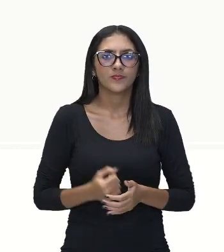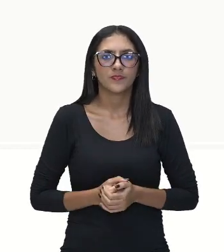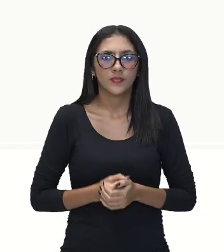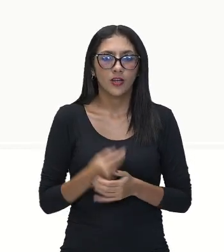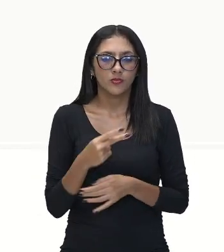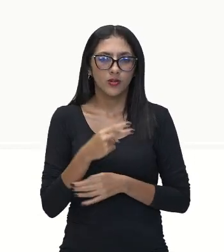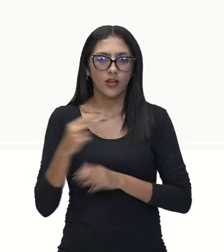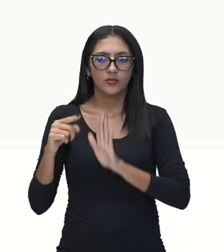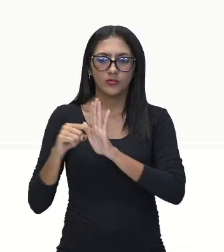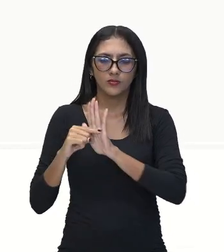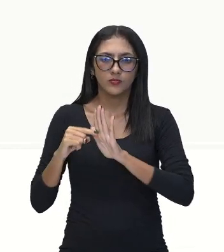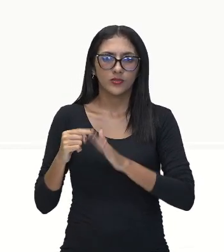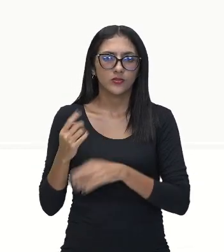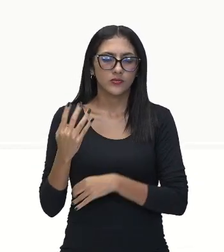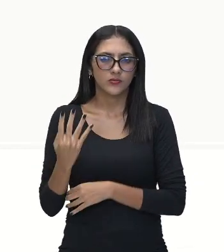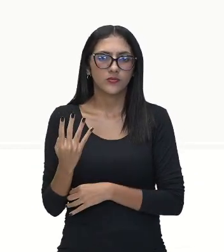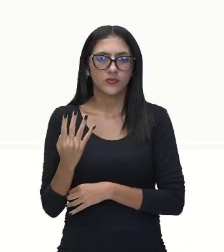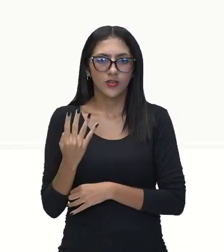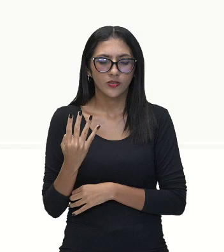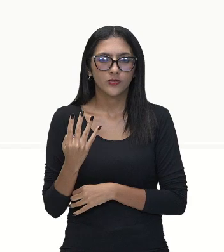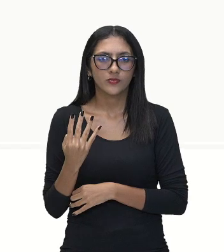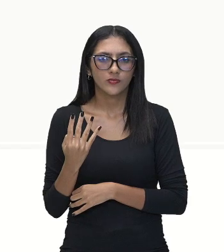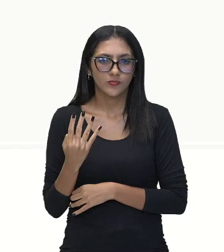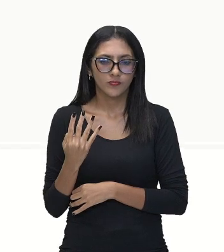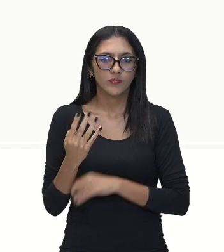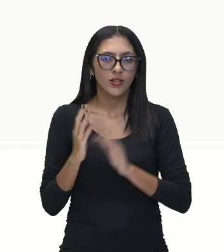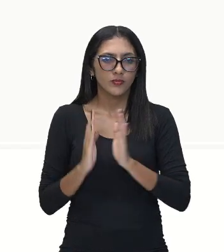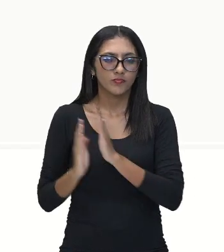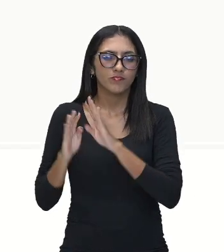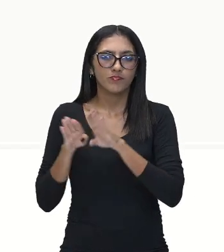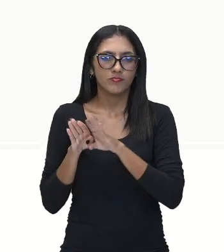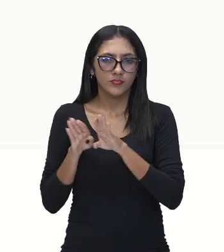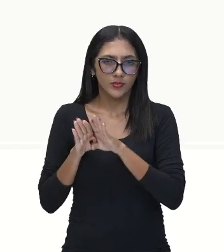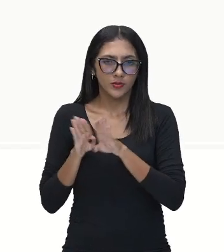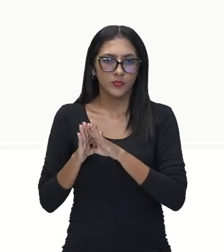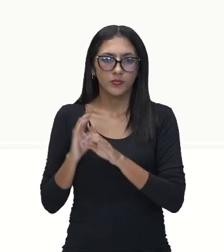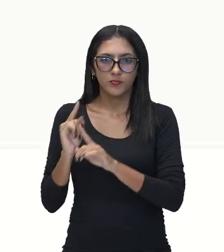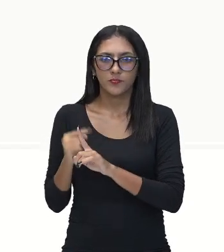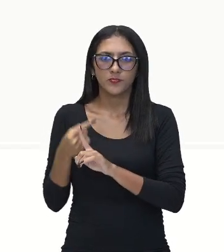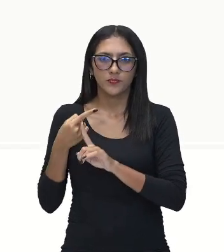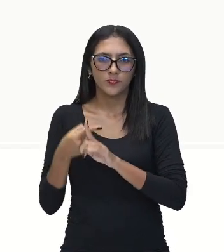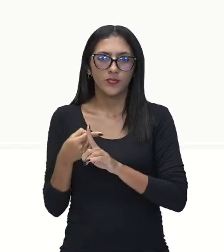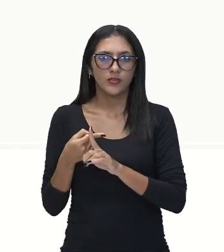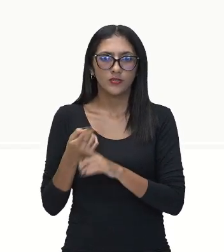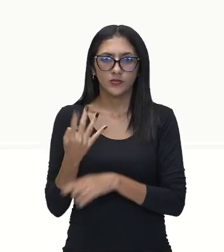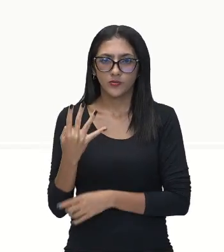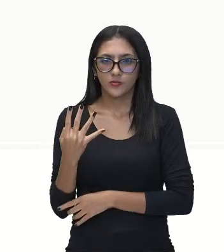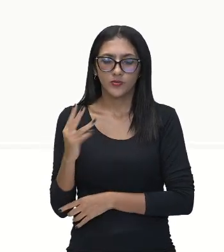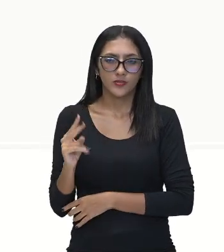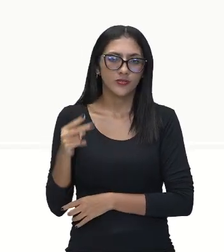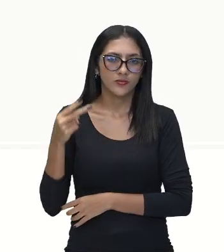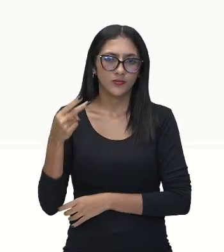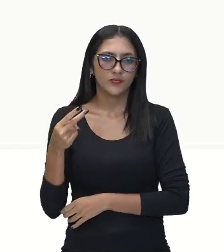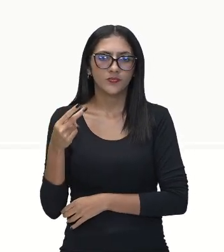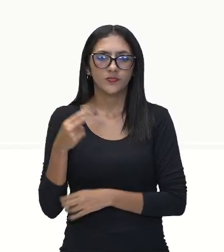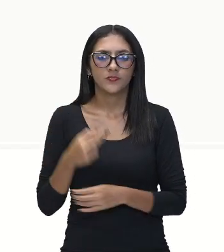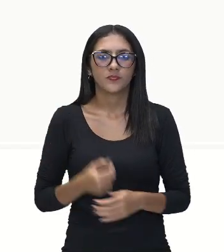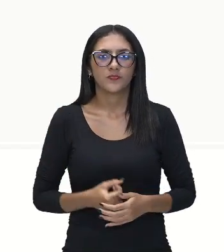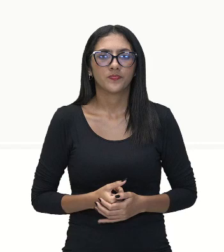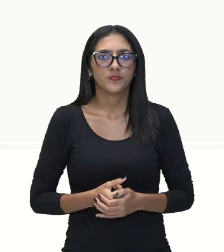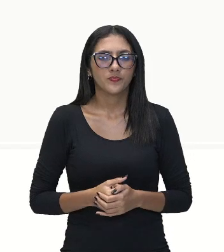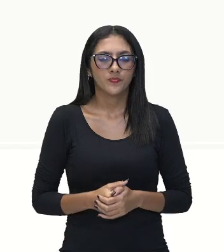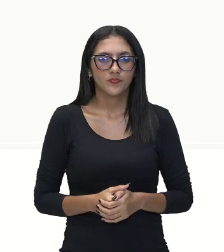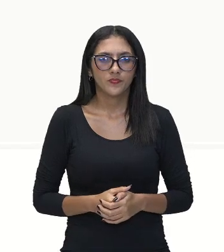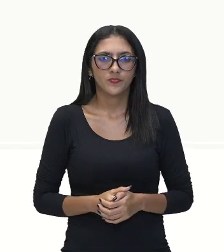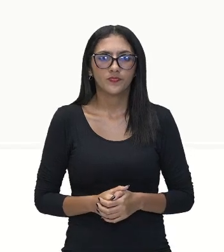que se eu a coloquei do lado esquerda da Igualdade 4 qu no outro lado também devo acrescentar 4 Quad